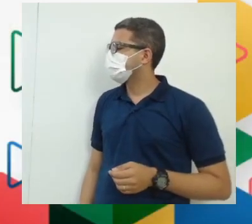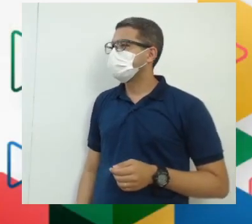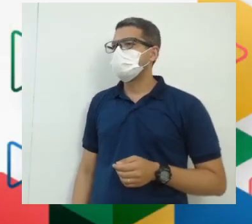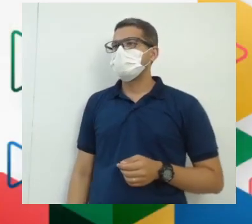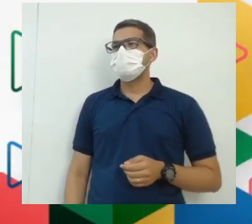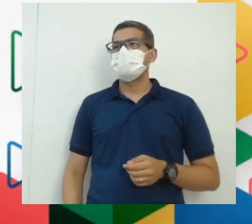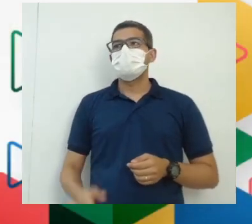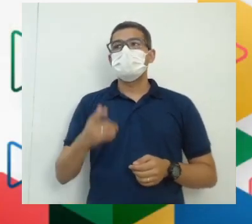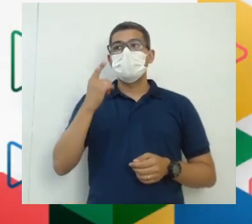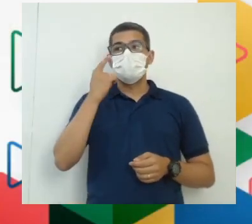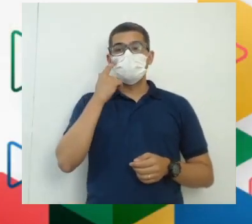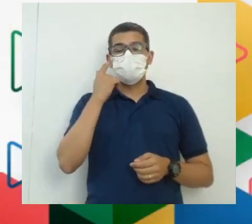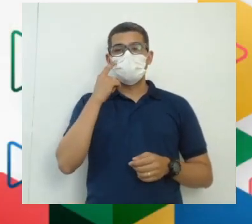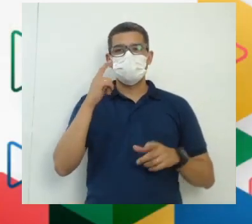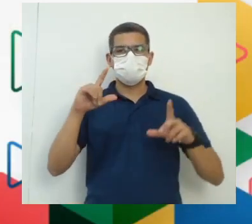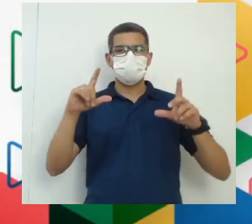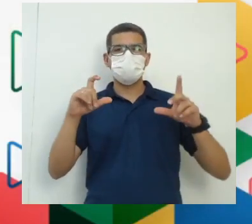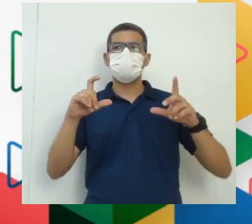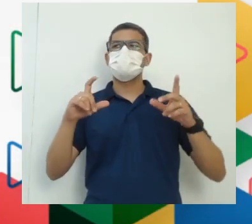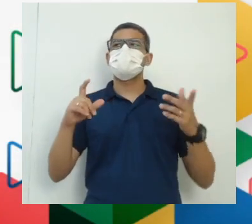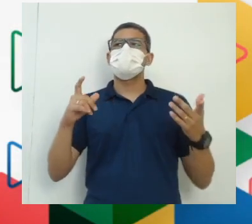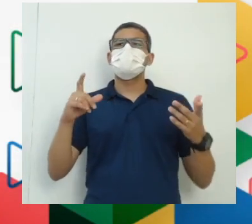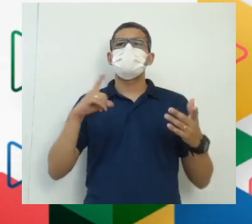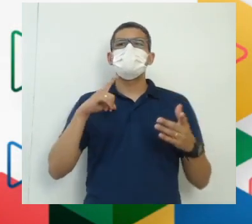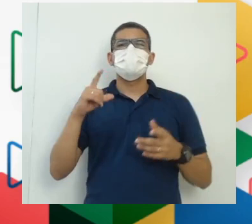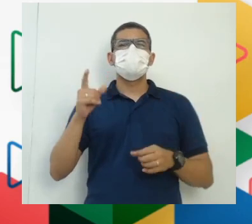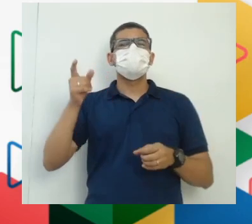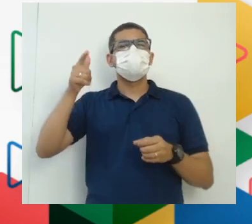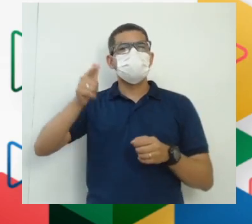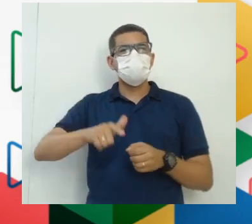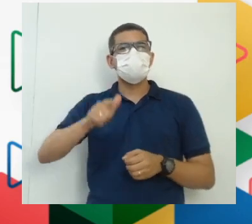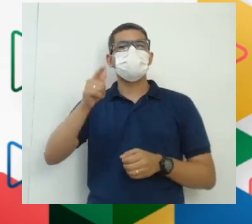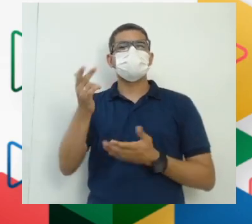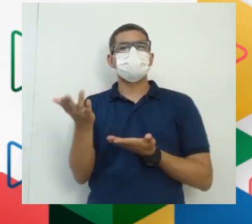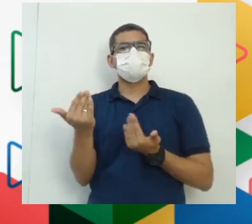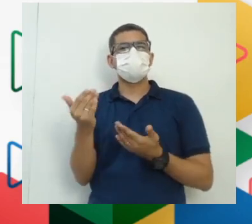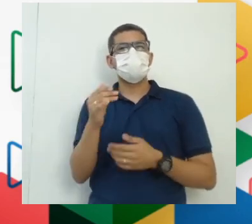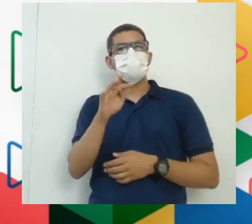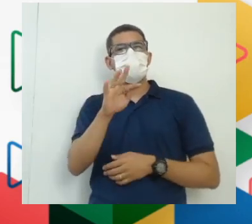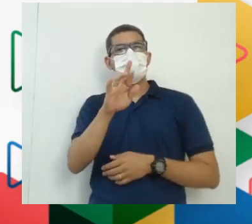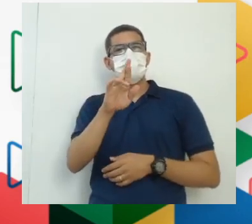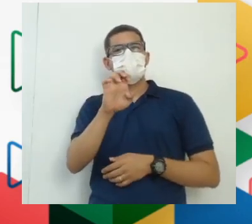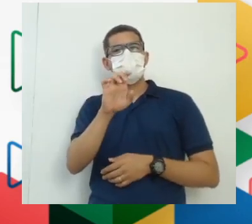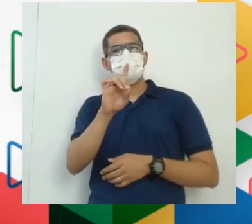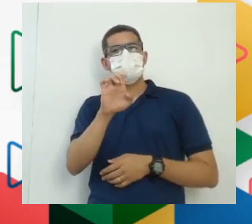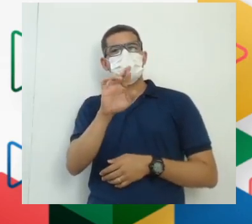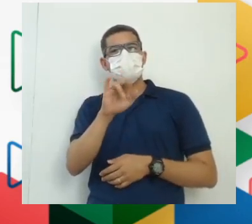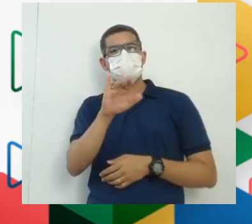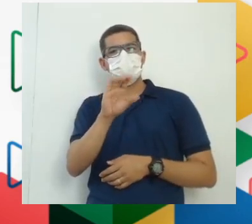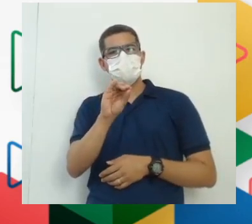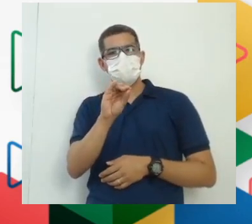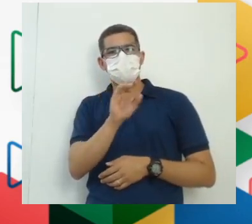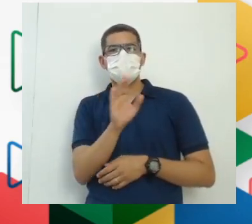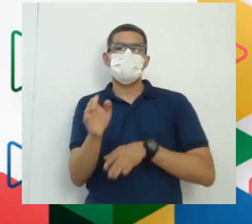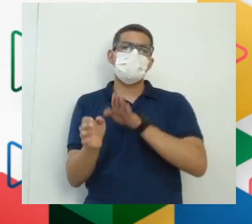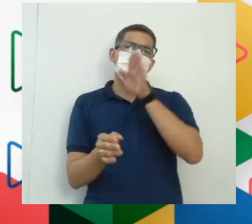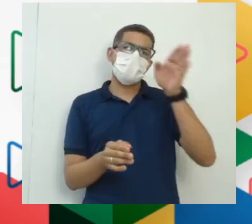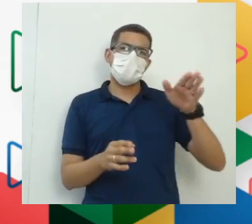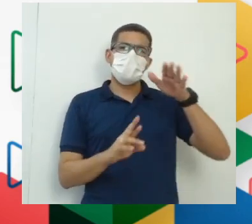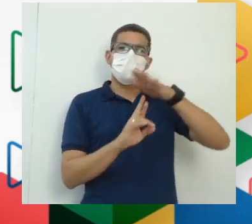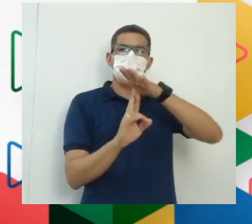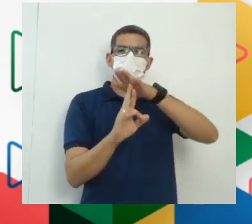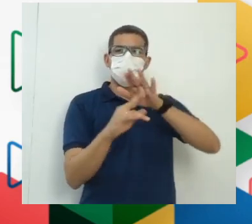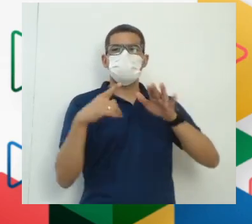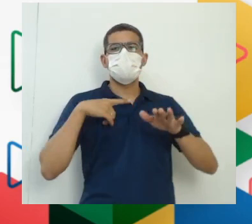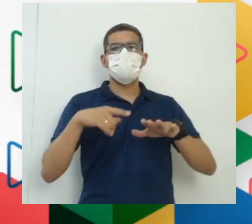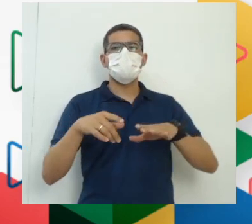Observe a imagem a seguir, ó. Voltamos ao jovem Frederico. Um dia ele foi à feira comprar justamente um